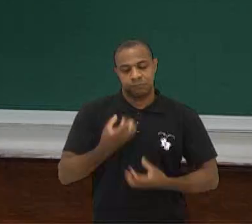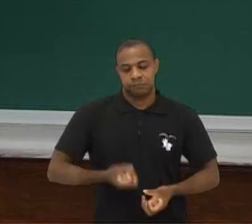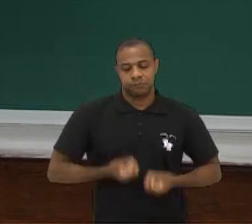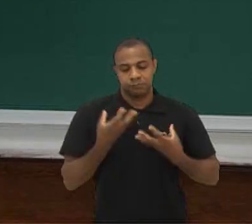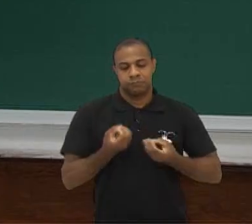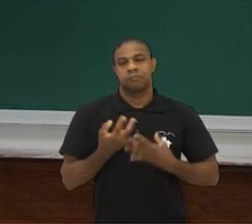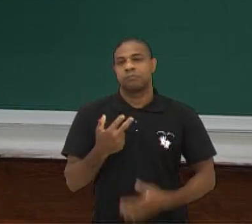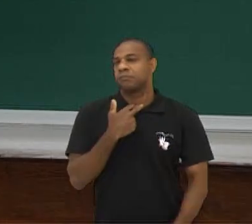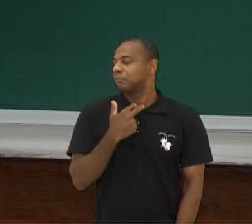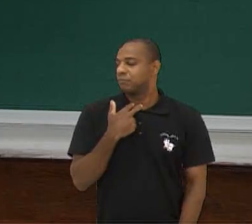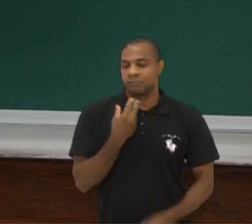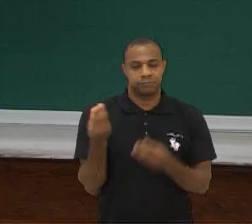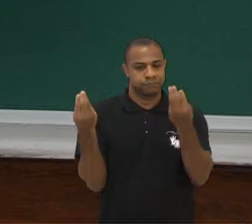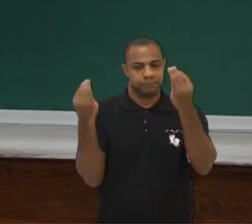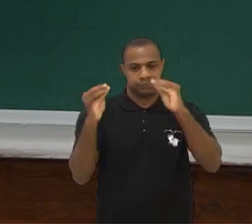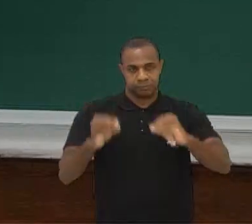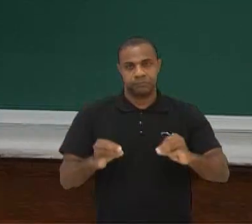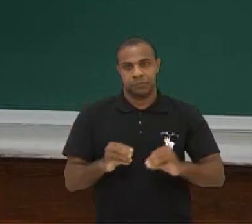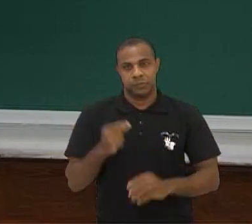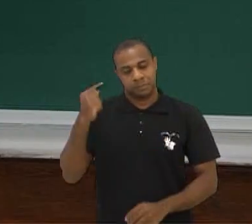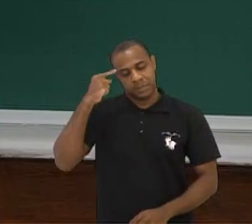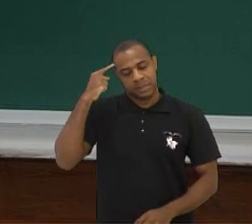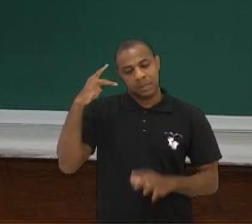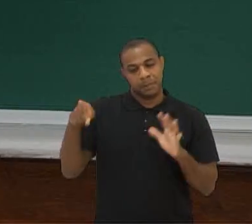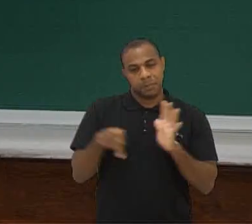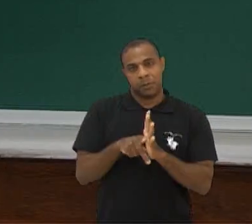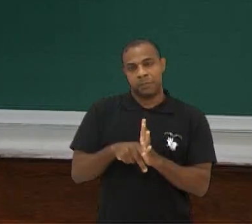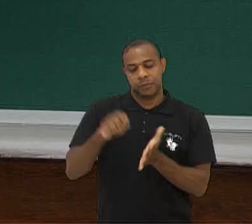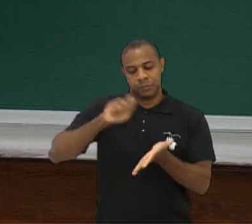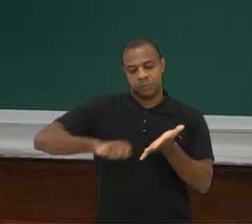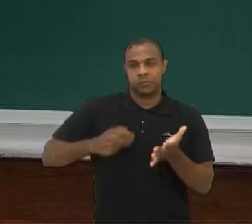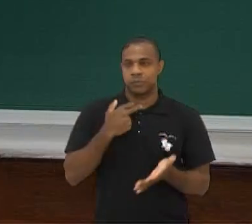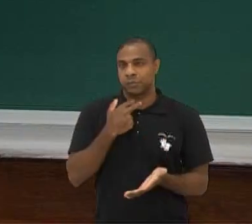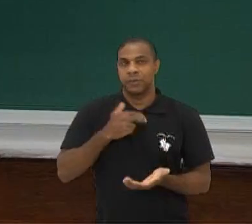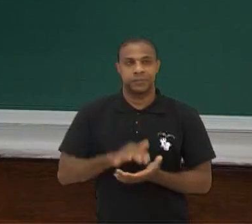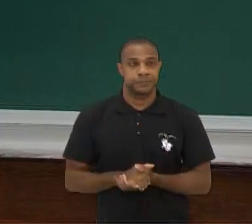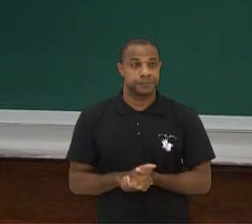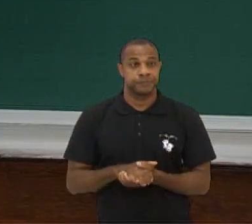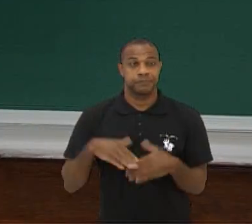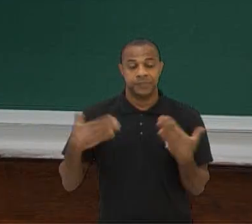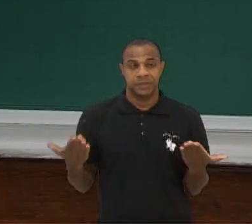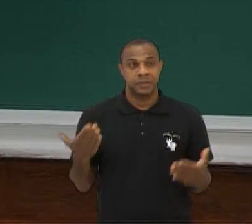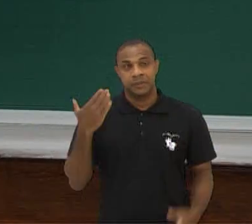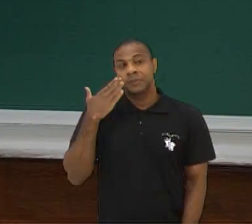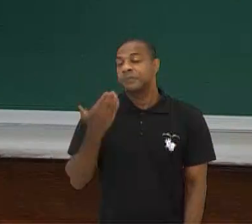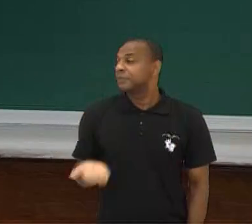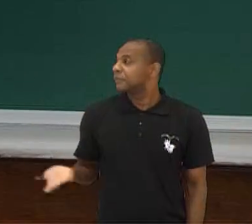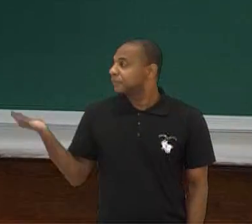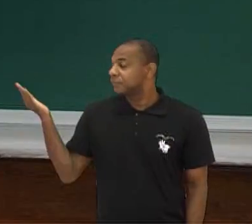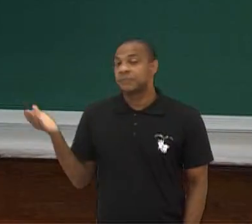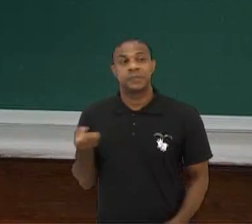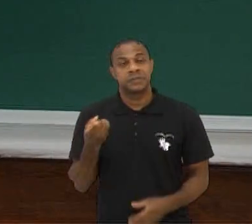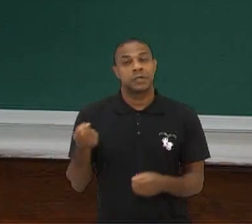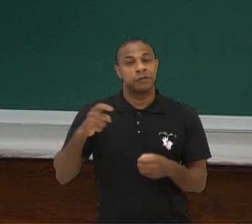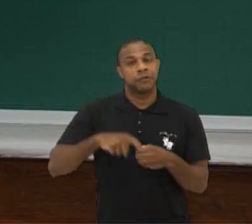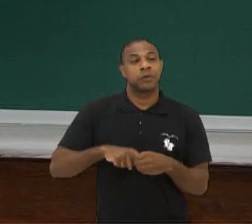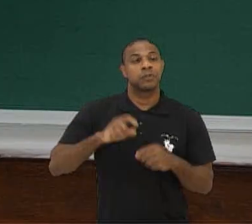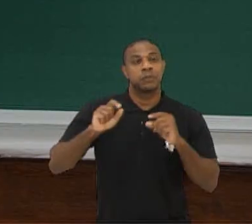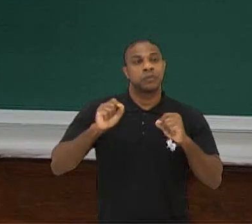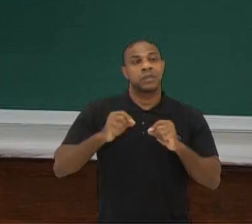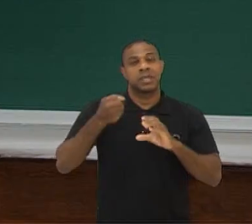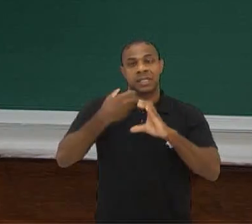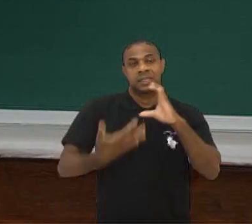sua subjetividade com relação ao que ele pensa do fato ocorrido, certo? Então, se a gente vai aqui retornar para ver agora